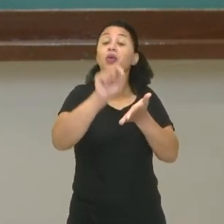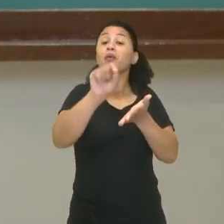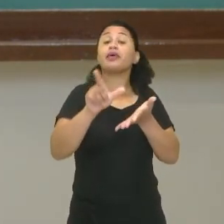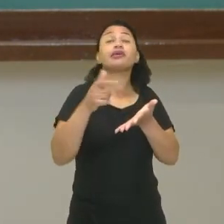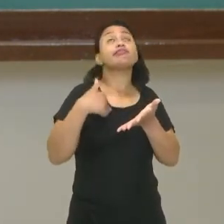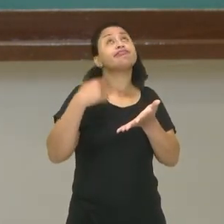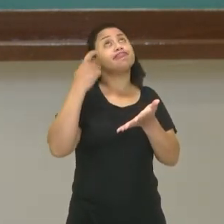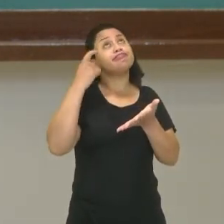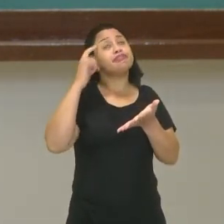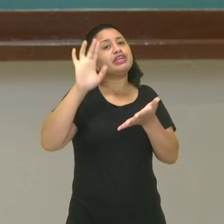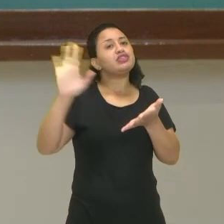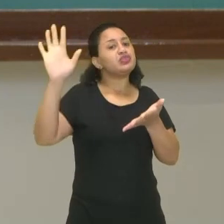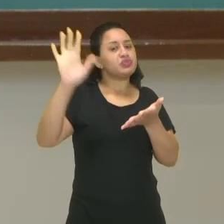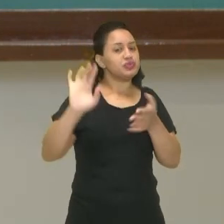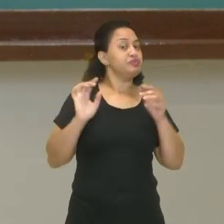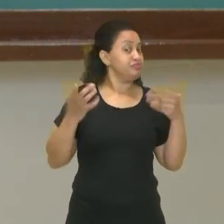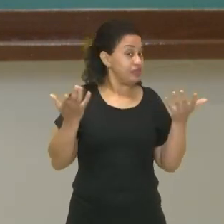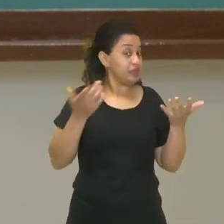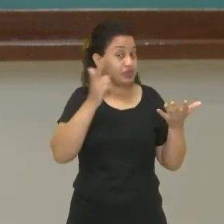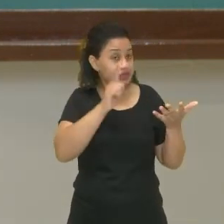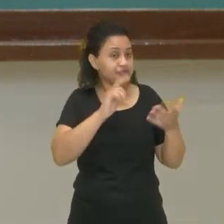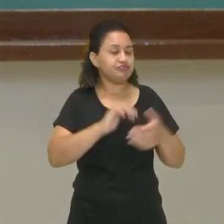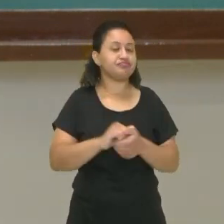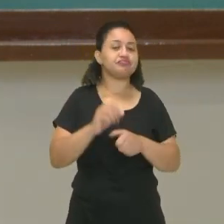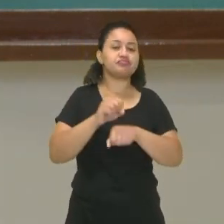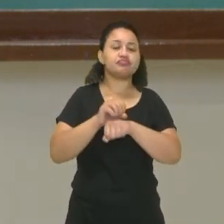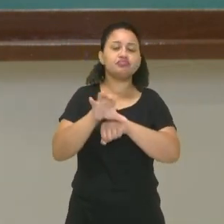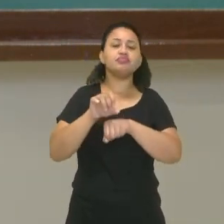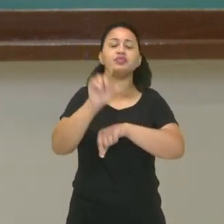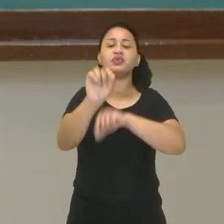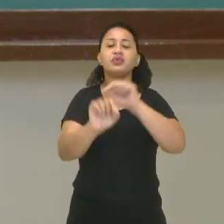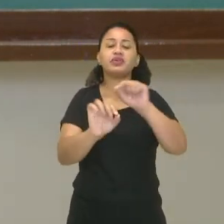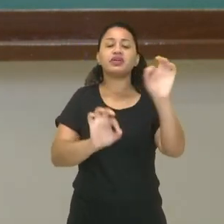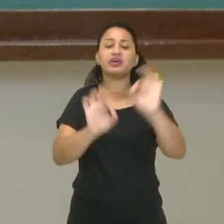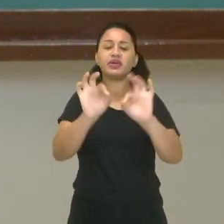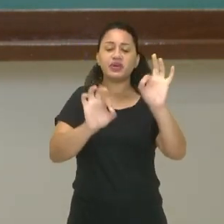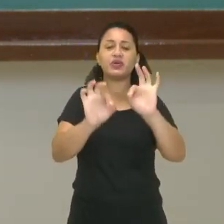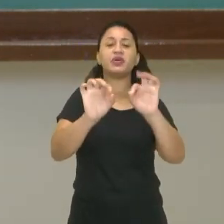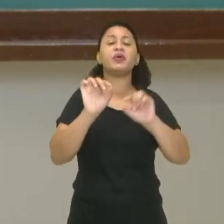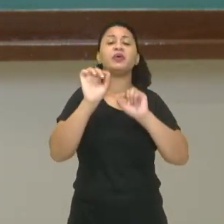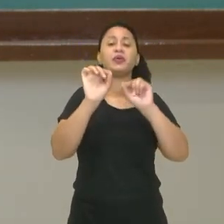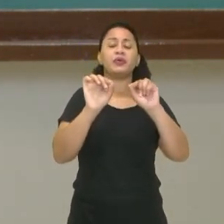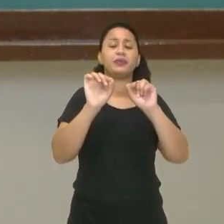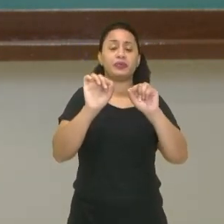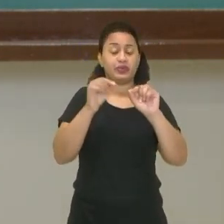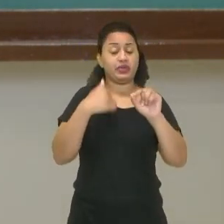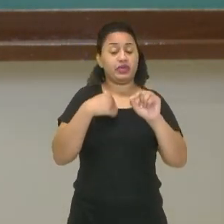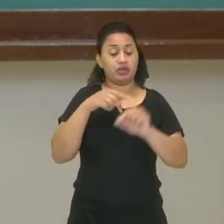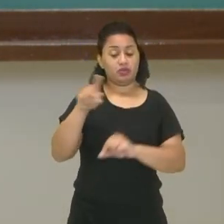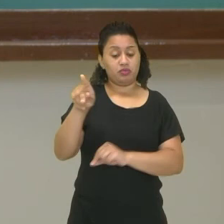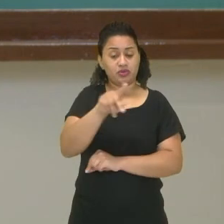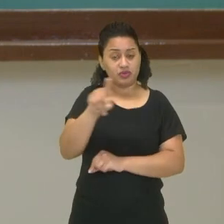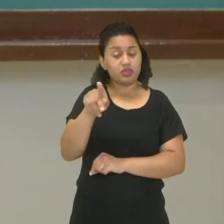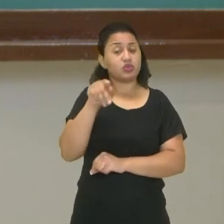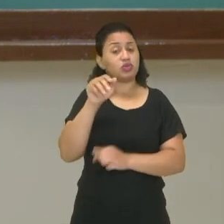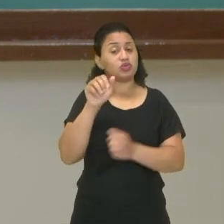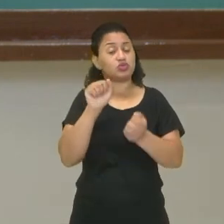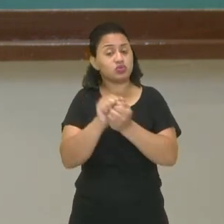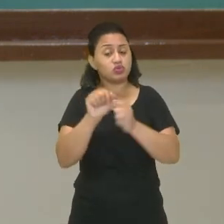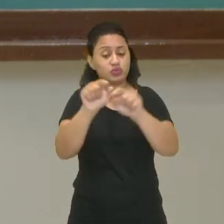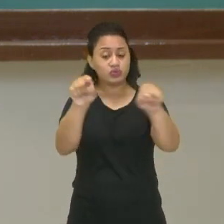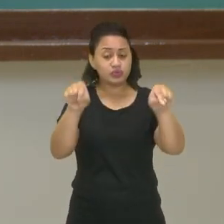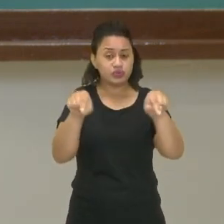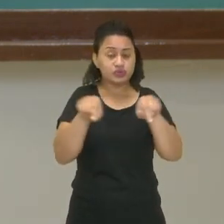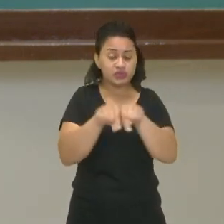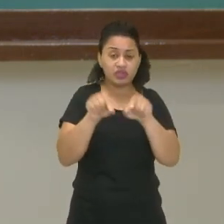queria? Então, uma dica, né, na hora de compartilhar, é você montar um Padlet, né? Professor, vocês da turma podem fazer